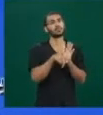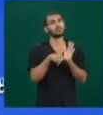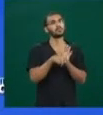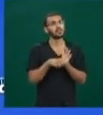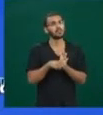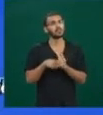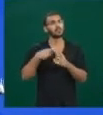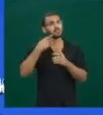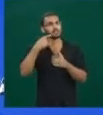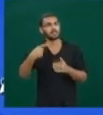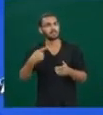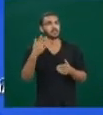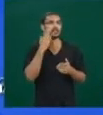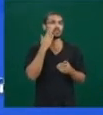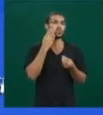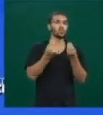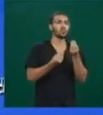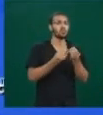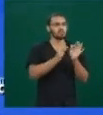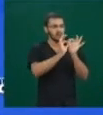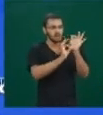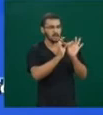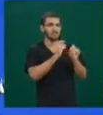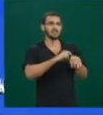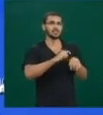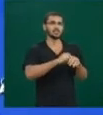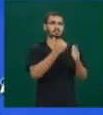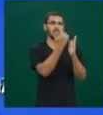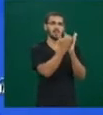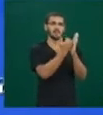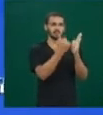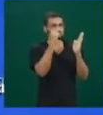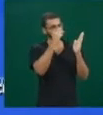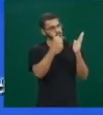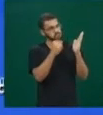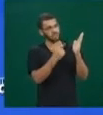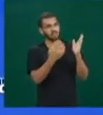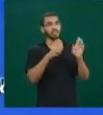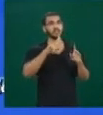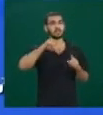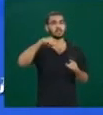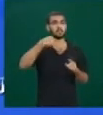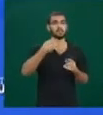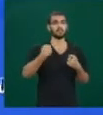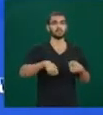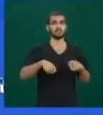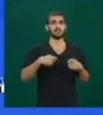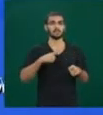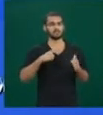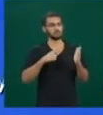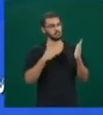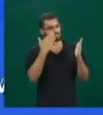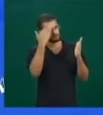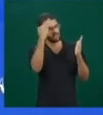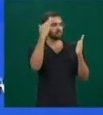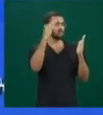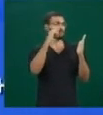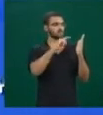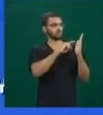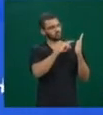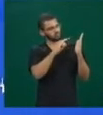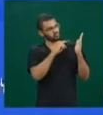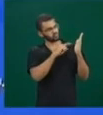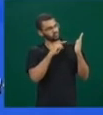estudante administra o tempo para cada uma das tarefas. Depois de feito esse levantamento, é hora de estabelecer prioridades. O que eu vou